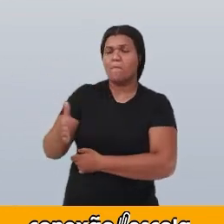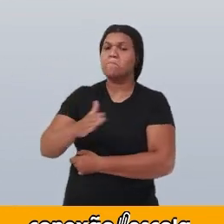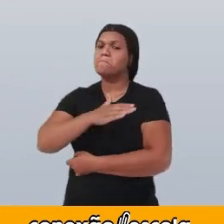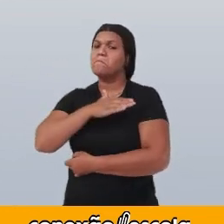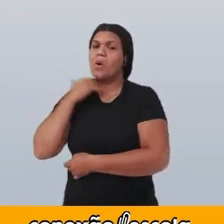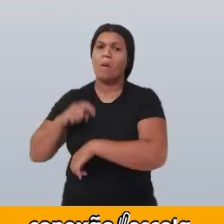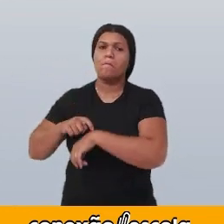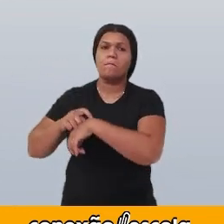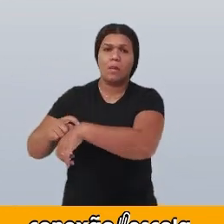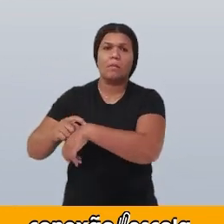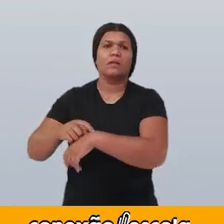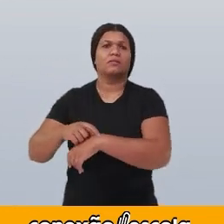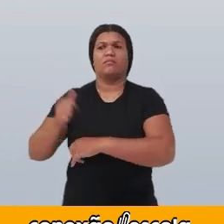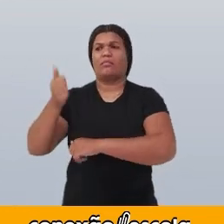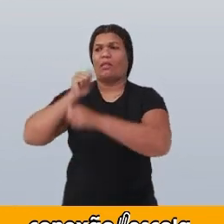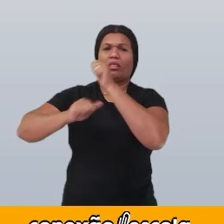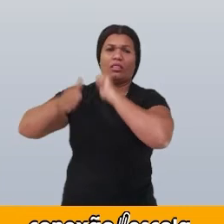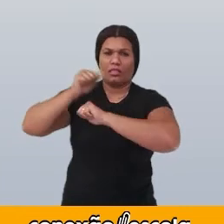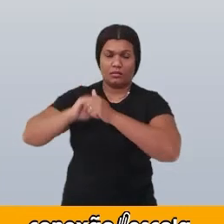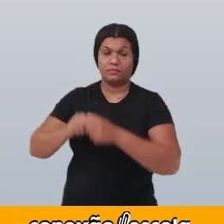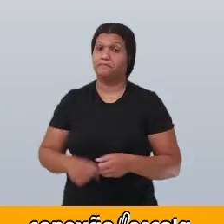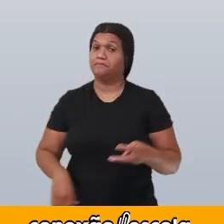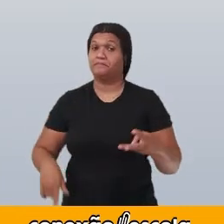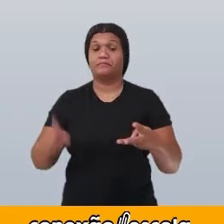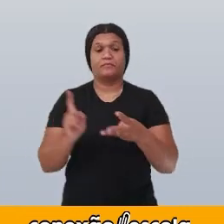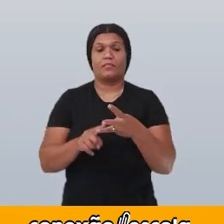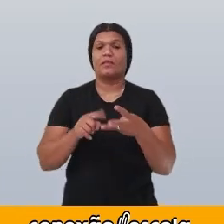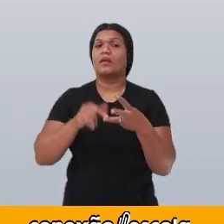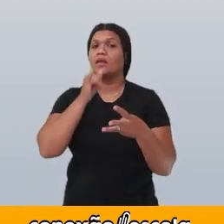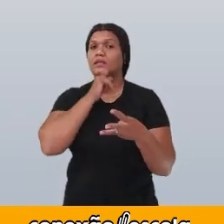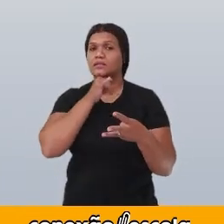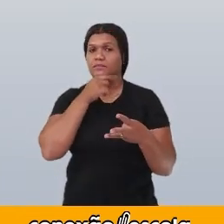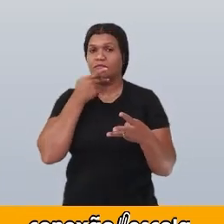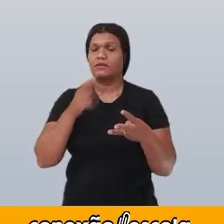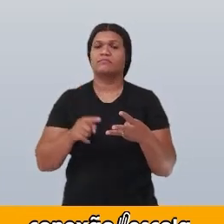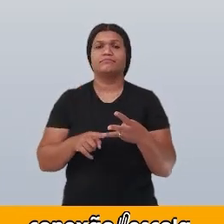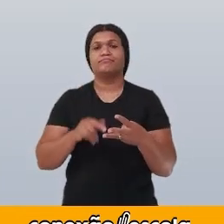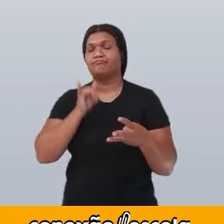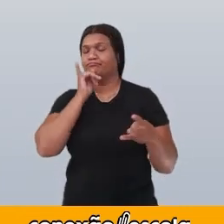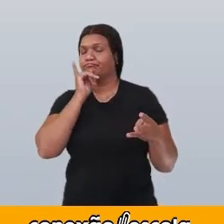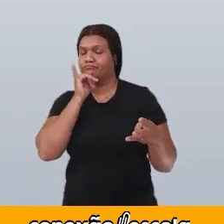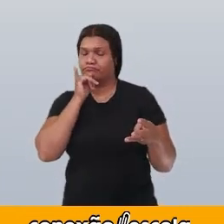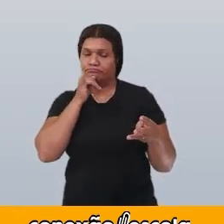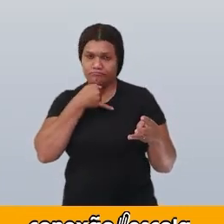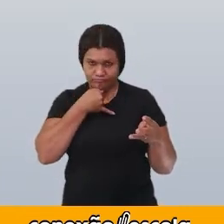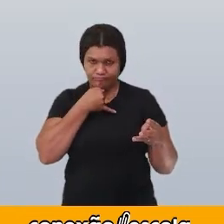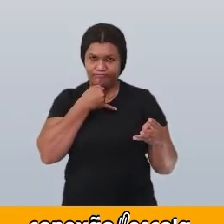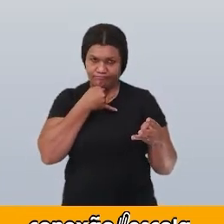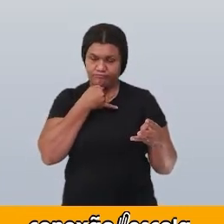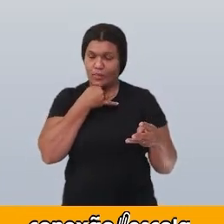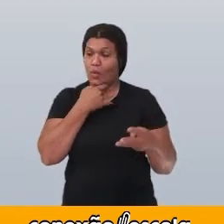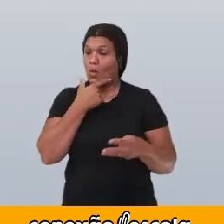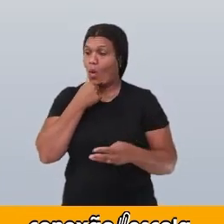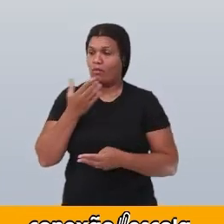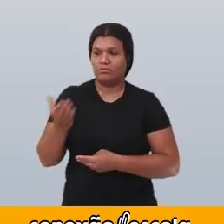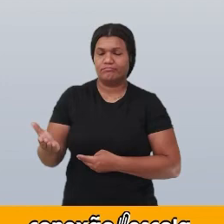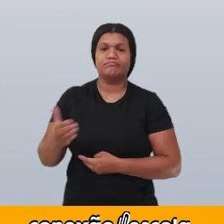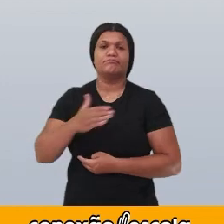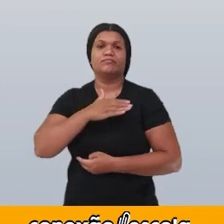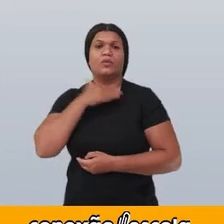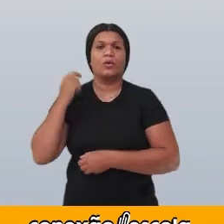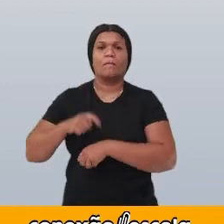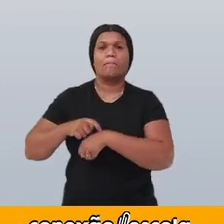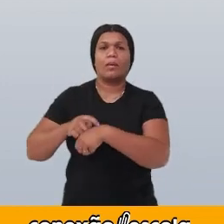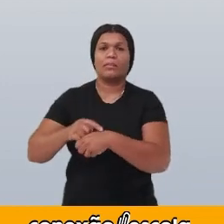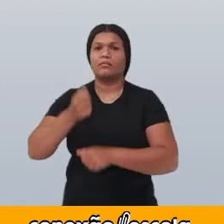durante bebedeira. E o terceiro exemplo: infelizmente, um homem foi morto